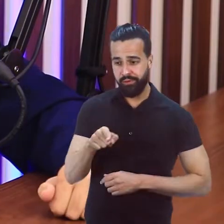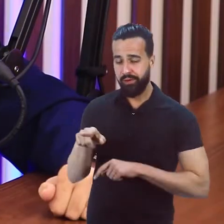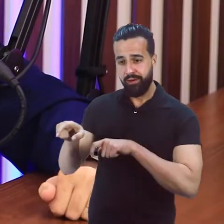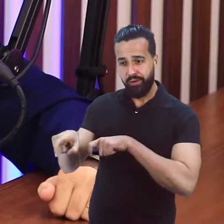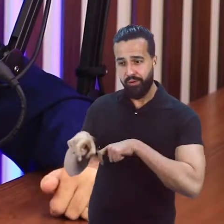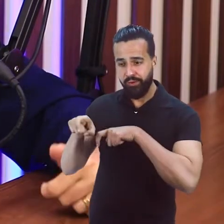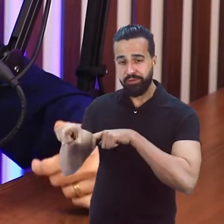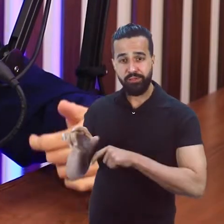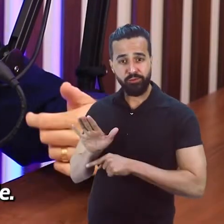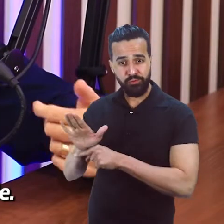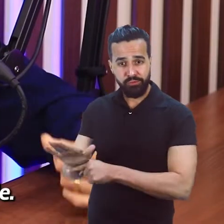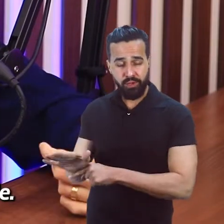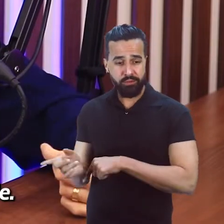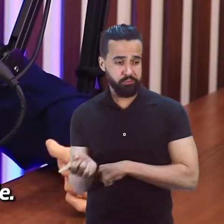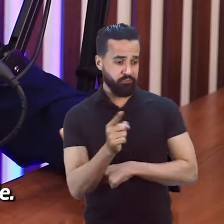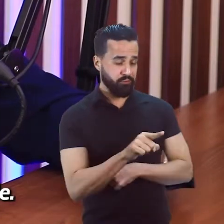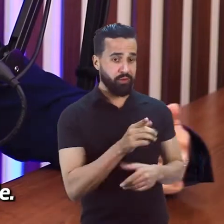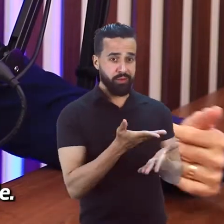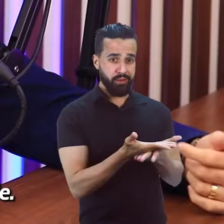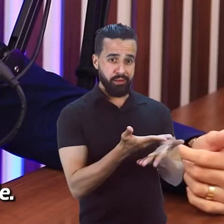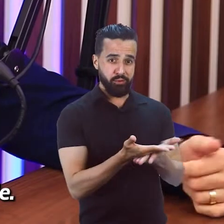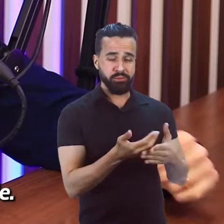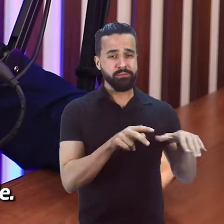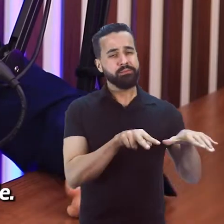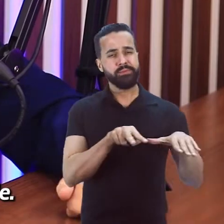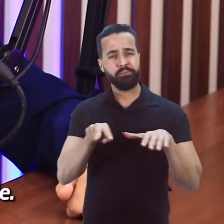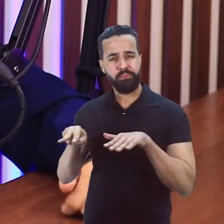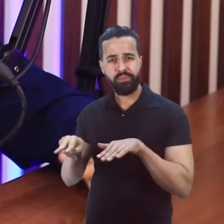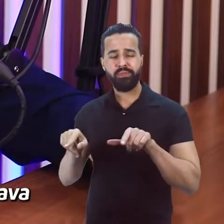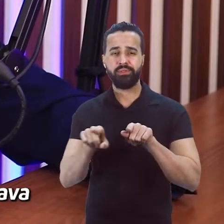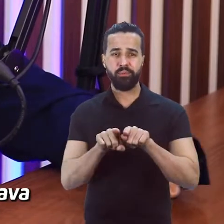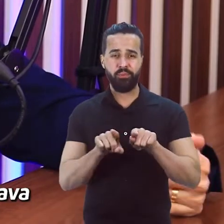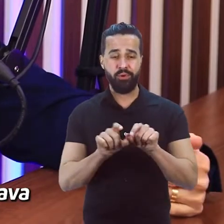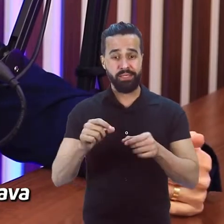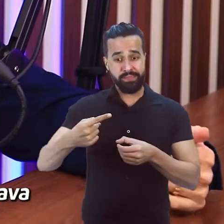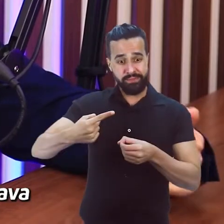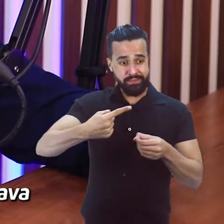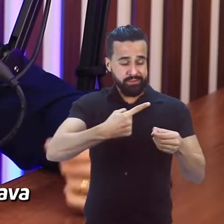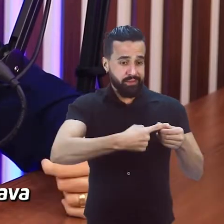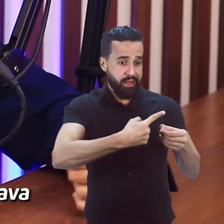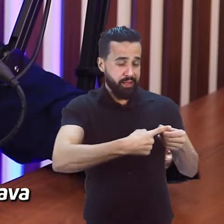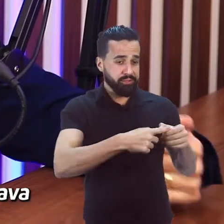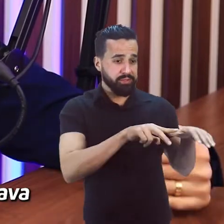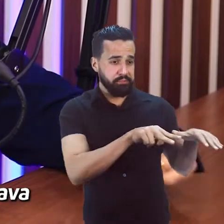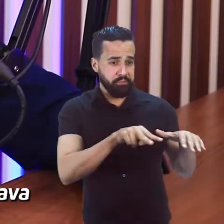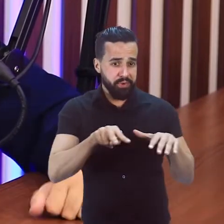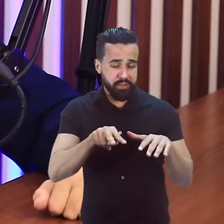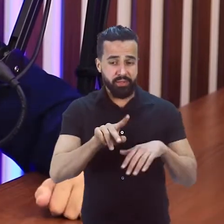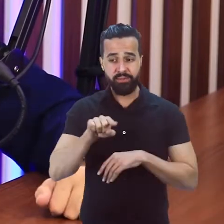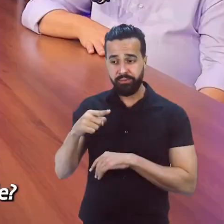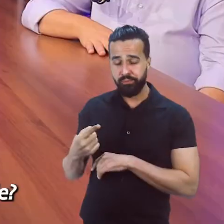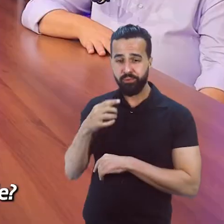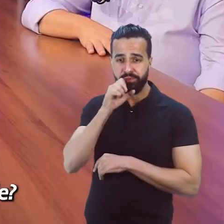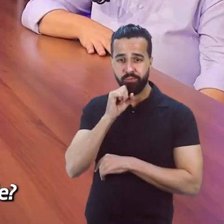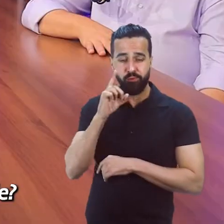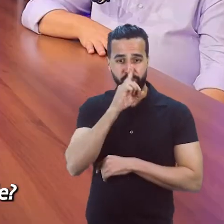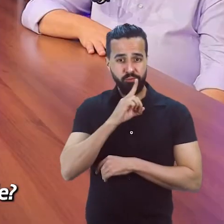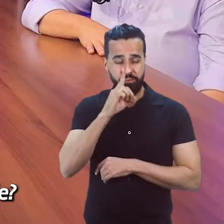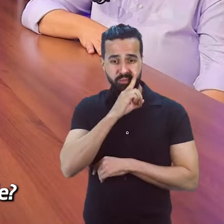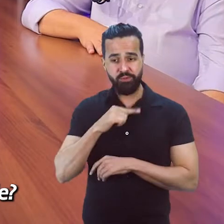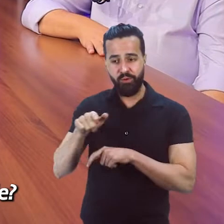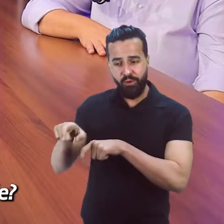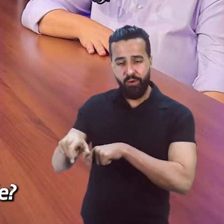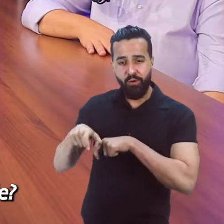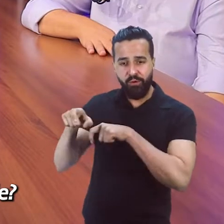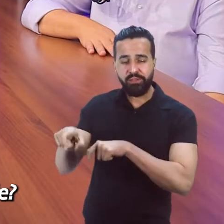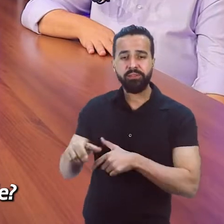voltava para ir para a aula. Tinha semana que eu ficava a semana inteira na cidade, aí com a minha mãe mesmo, no final de semana ele me buscava para a roça. Ficava a quantos quilômetros